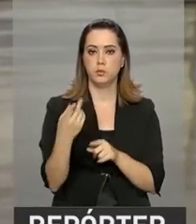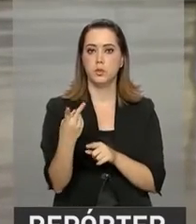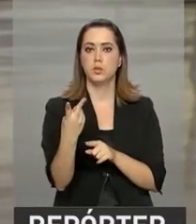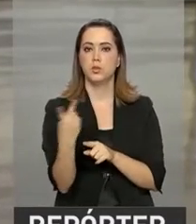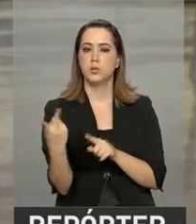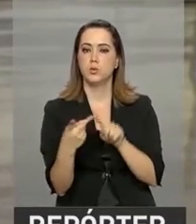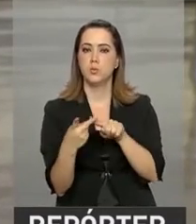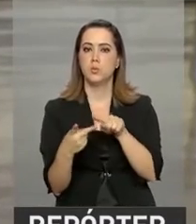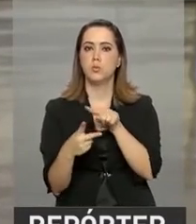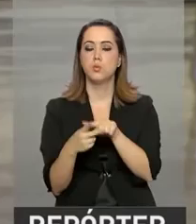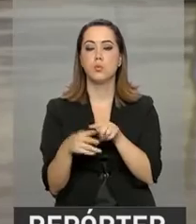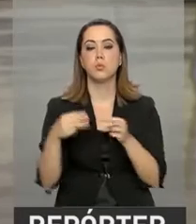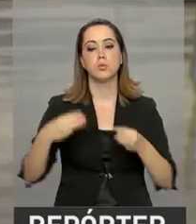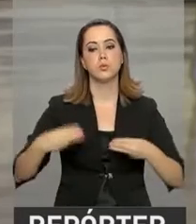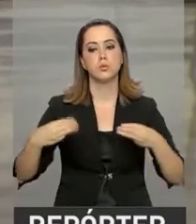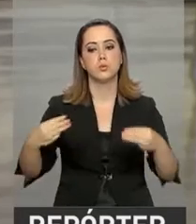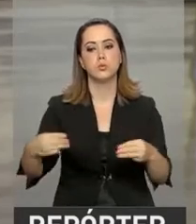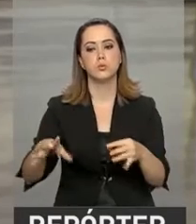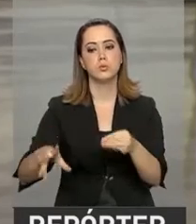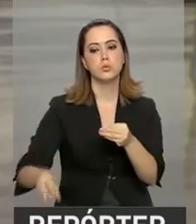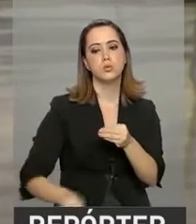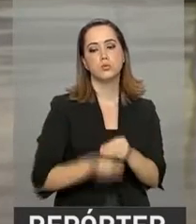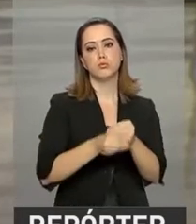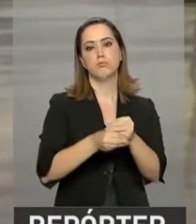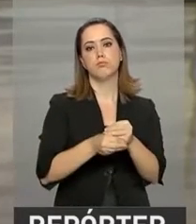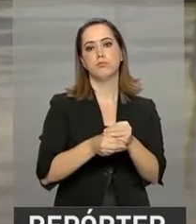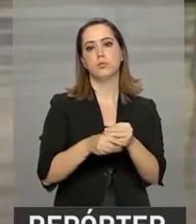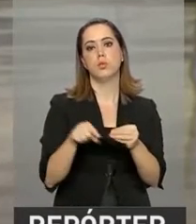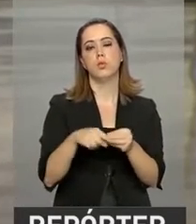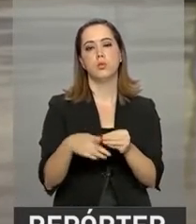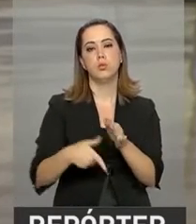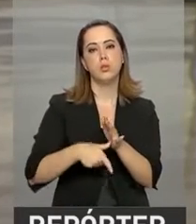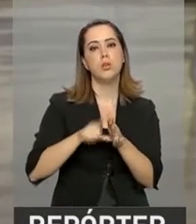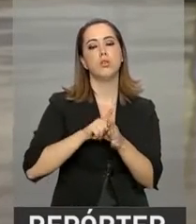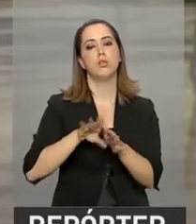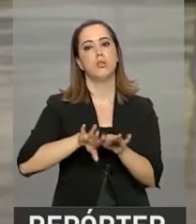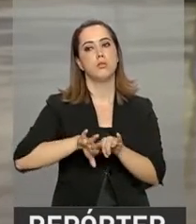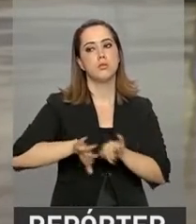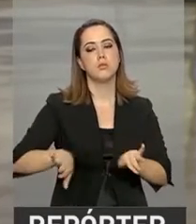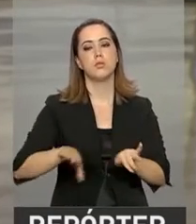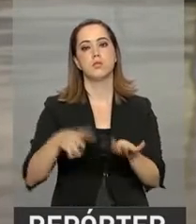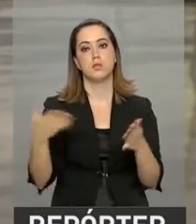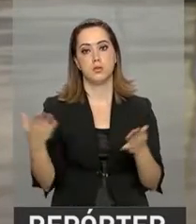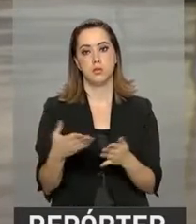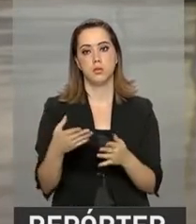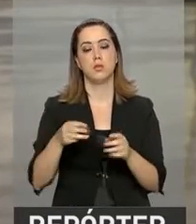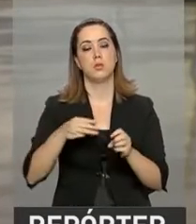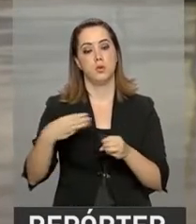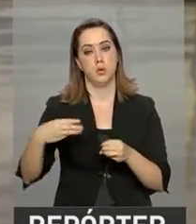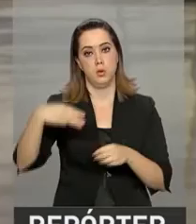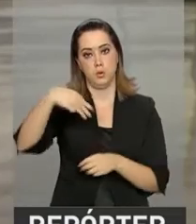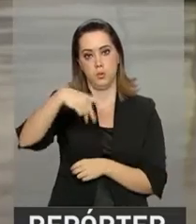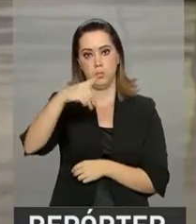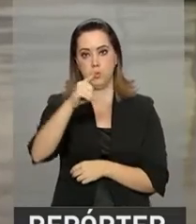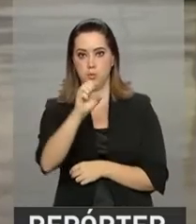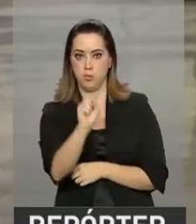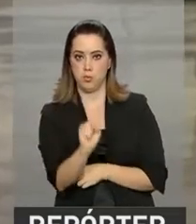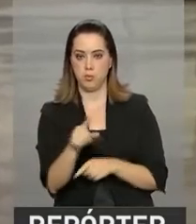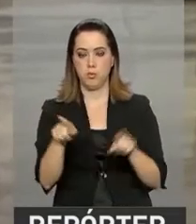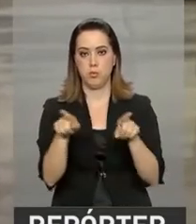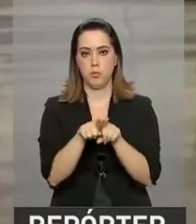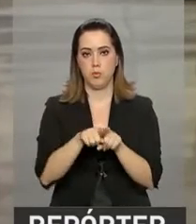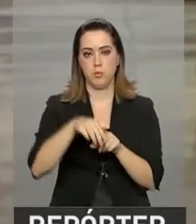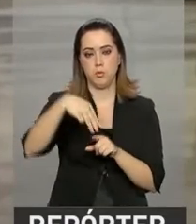da presidenta afastada dilma rousseff agiu de forma separada os ministérios do desenvolvimento social e combate à fome eo